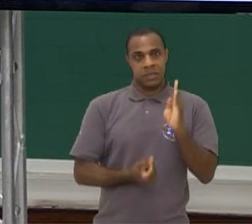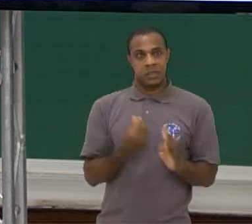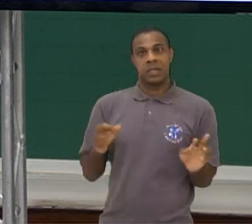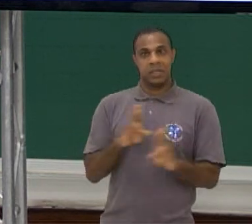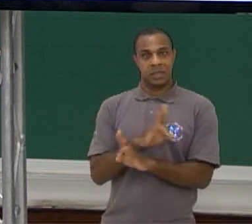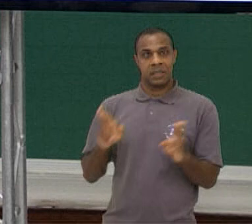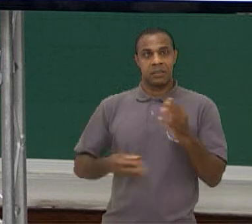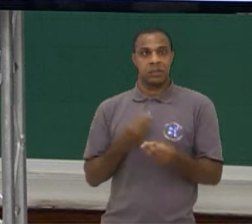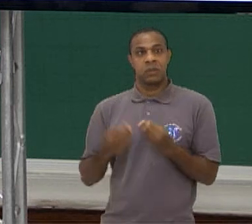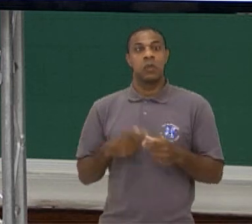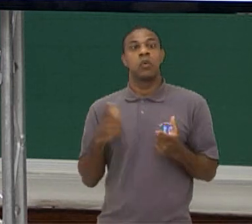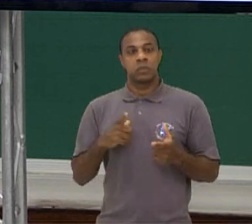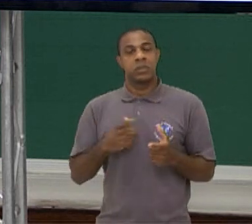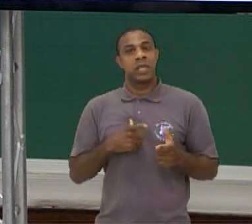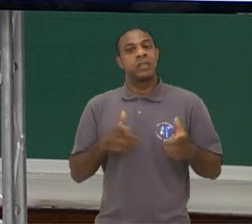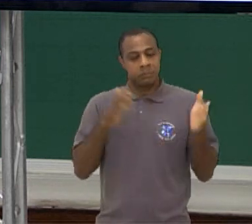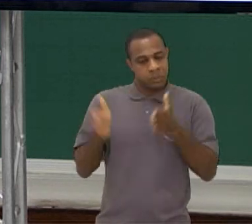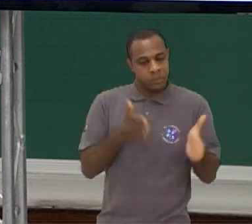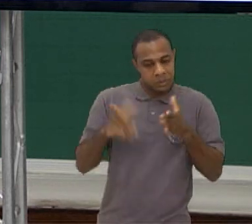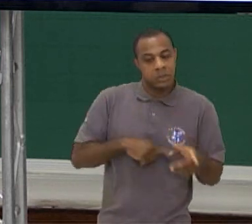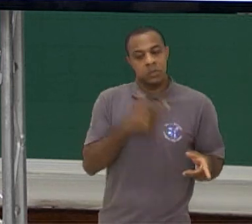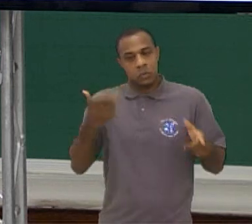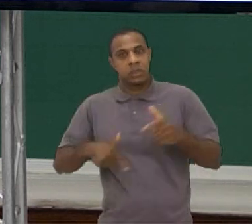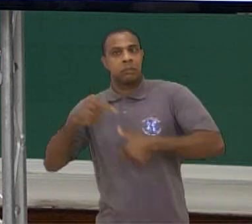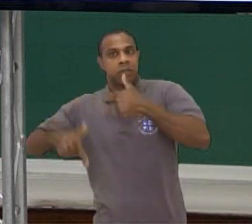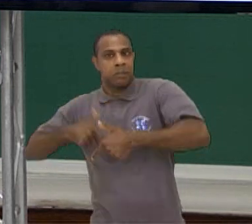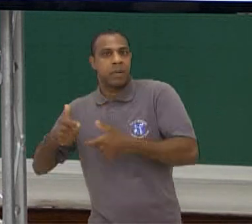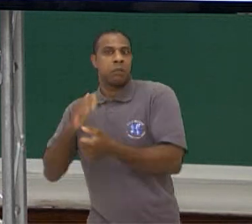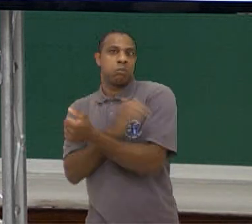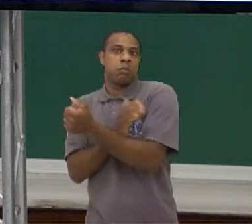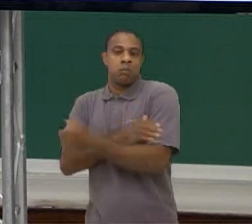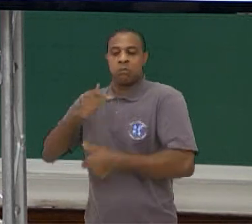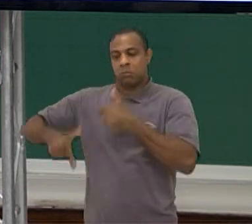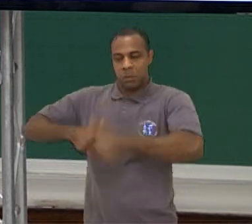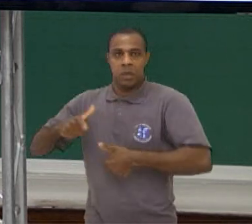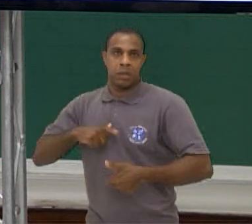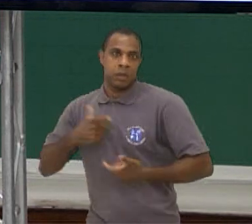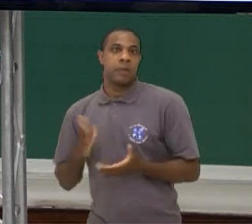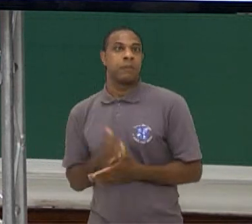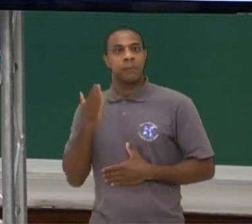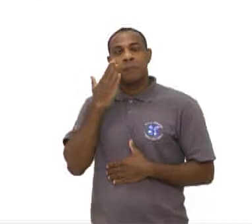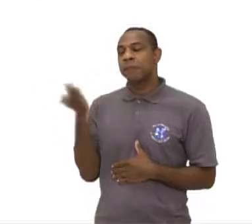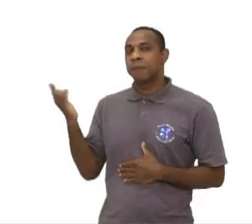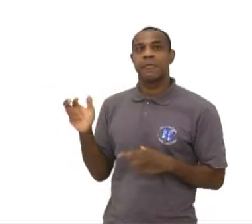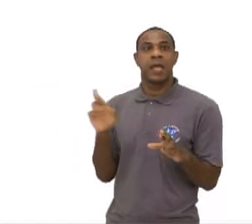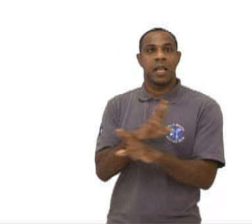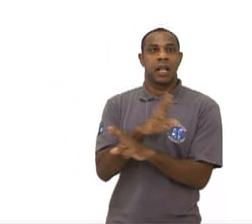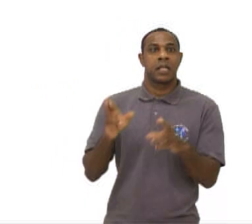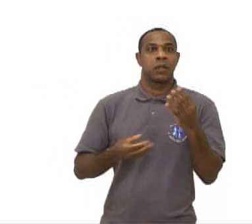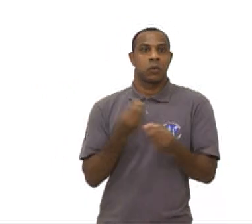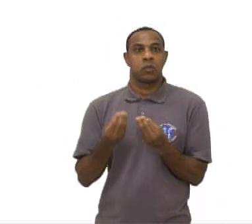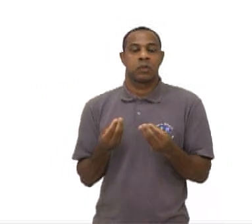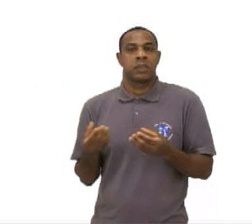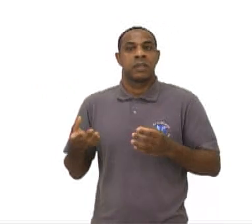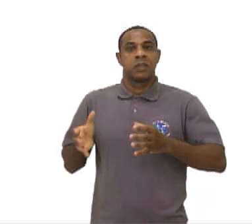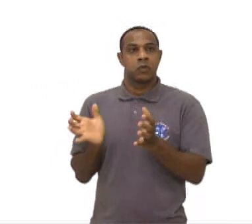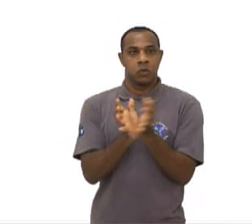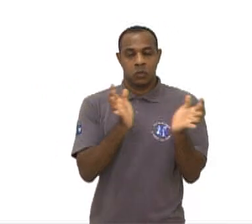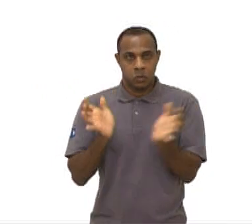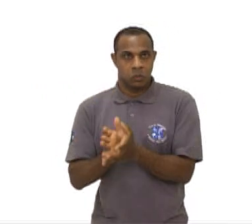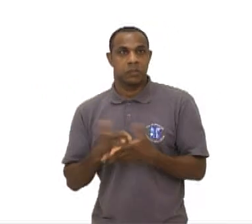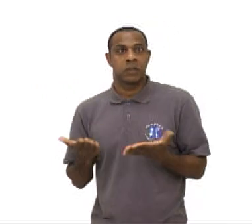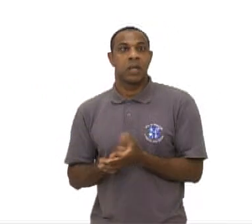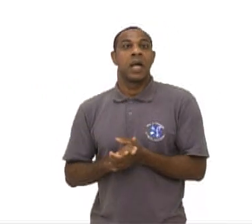Um tem o meio de produção e o outro tem a força de trabalho. Tá? Então, relações de classe. A sociedade capitalista tem